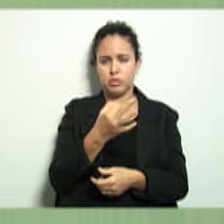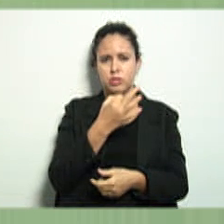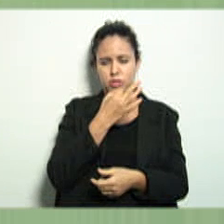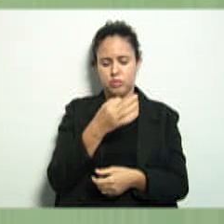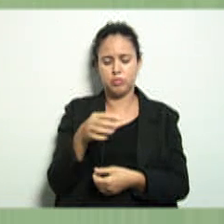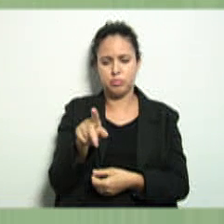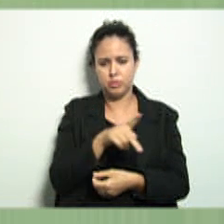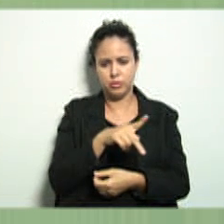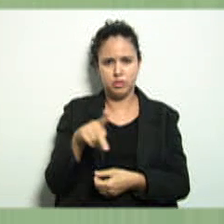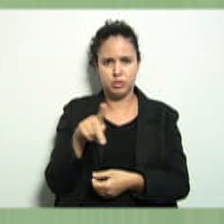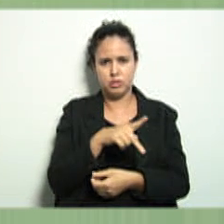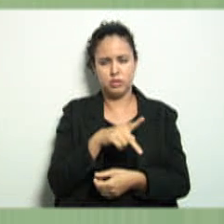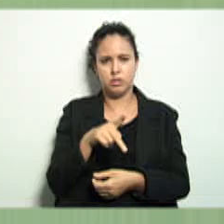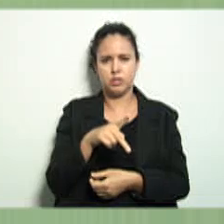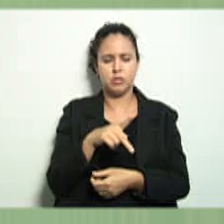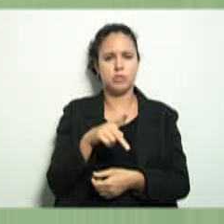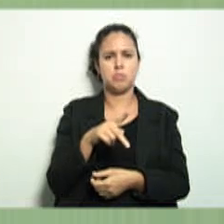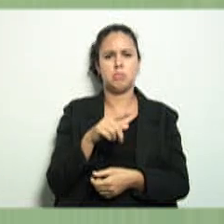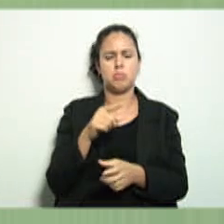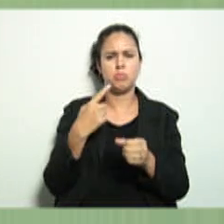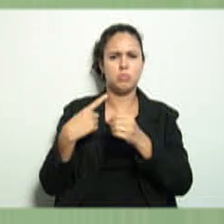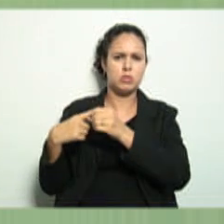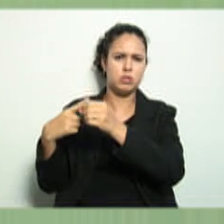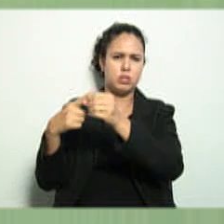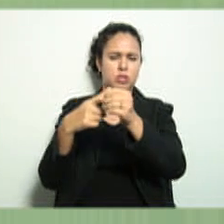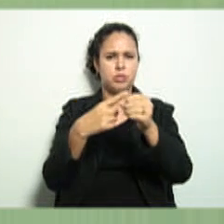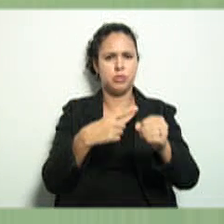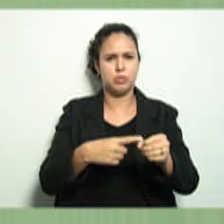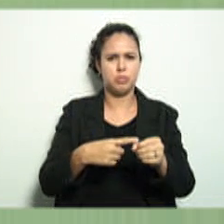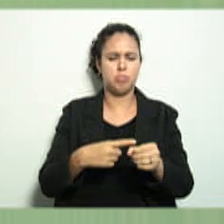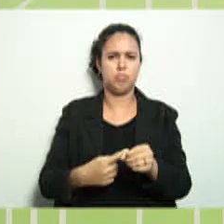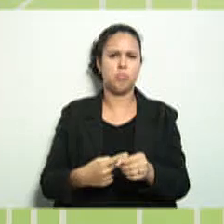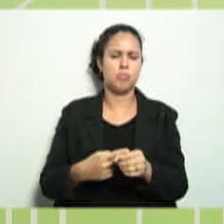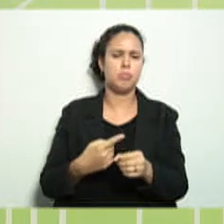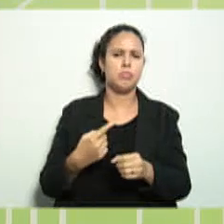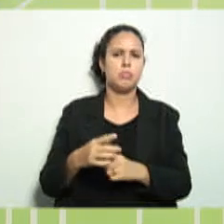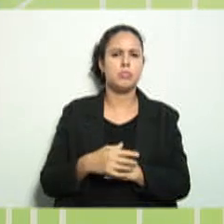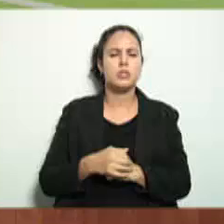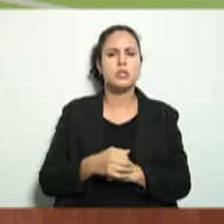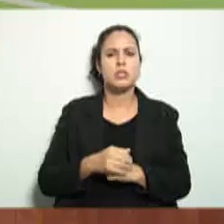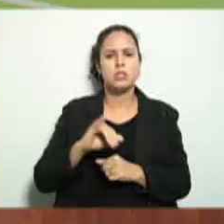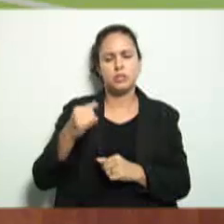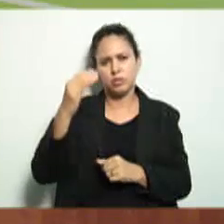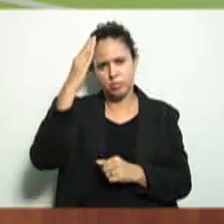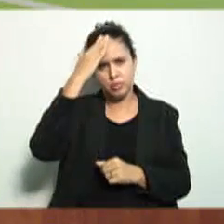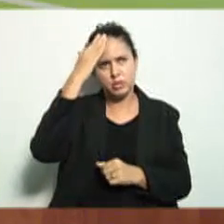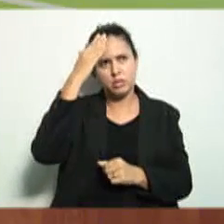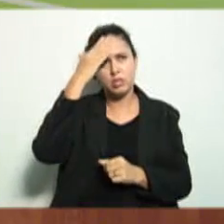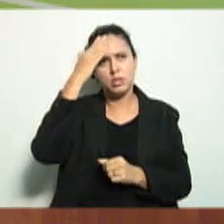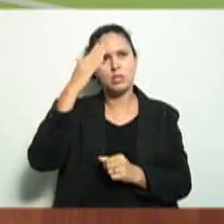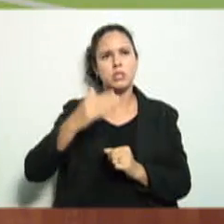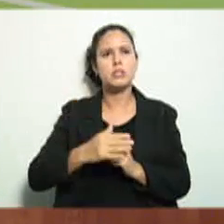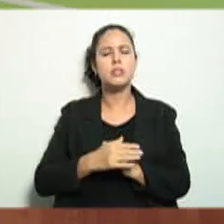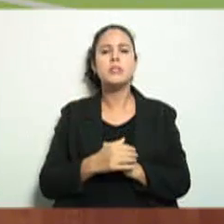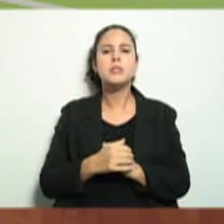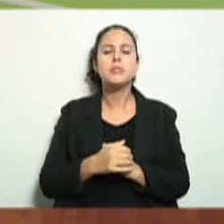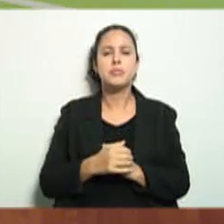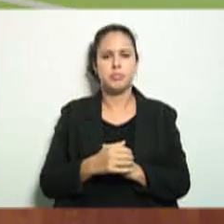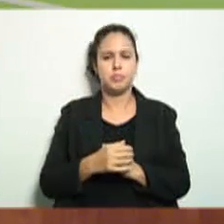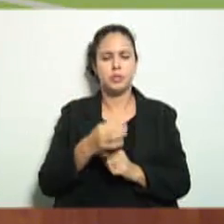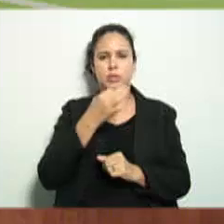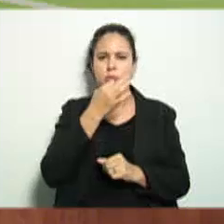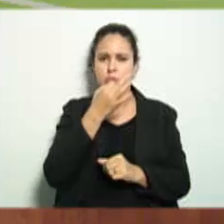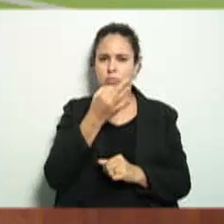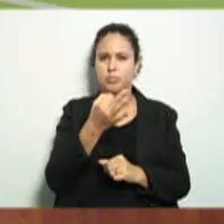professor Antônio lá de Imburana. Gente, um alô aí para Imburana, em Ji-Paraná. E aí ele comenta